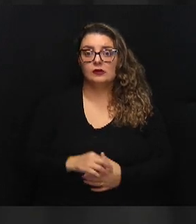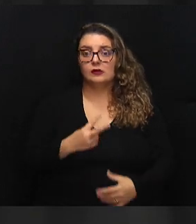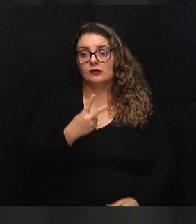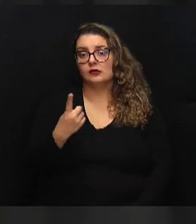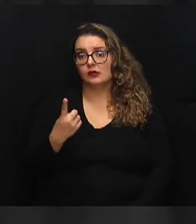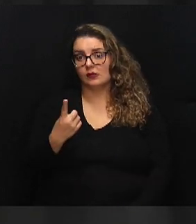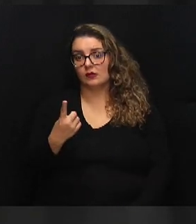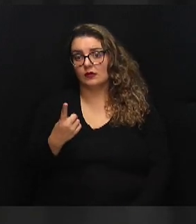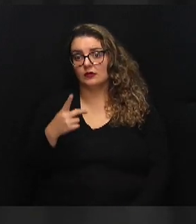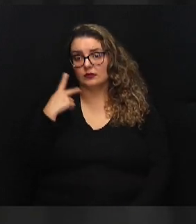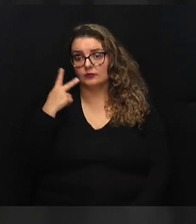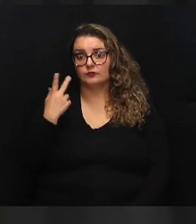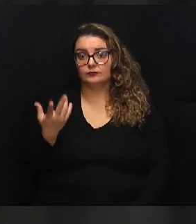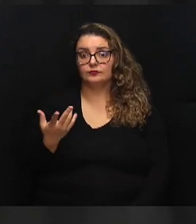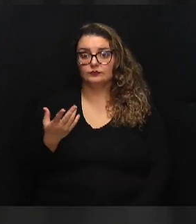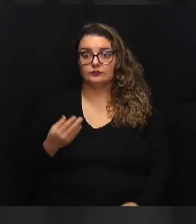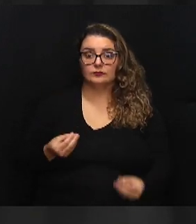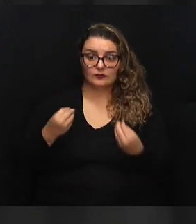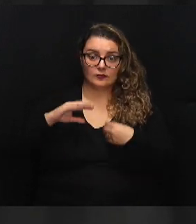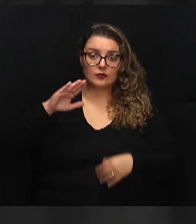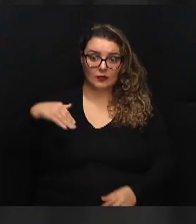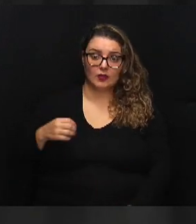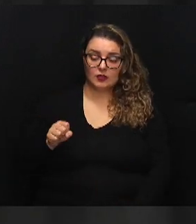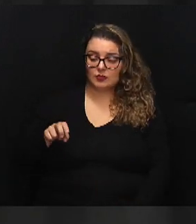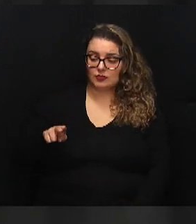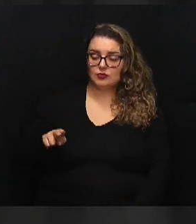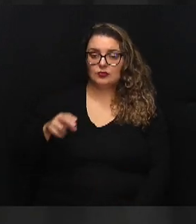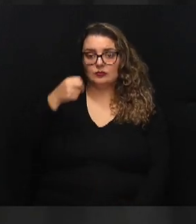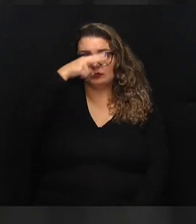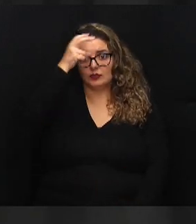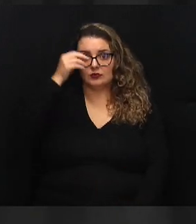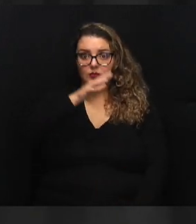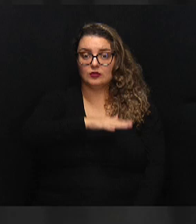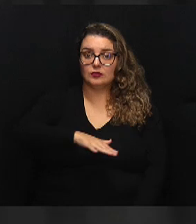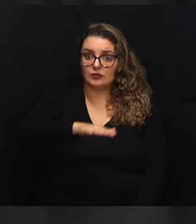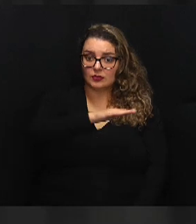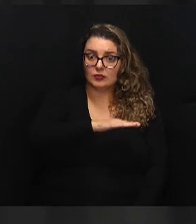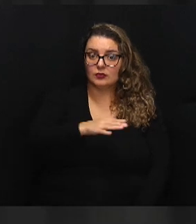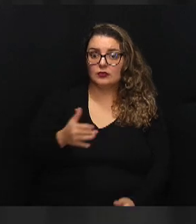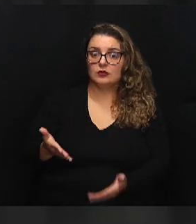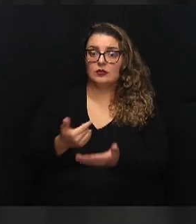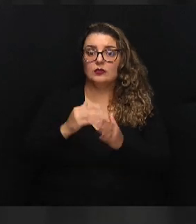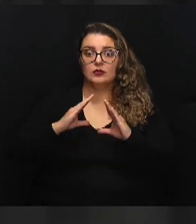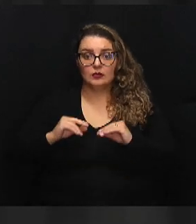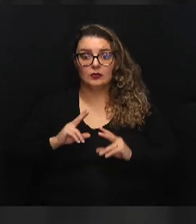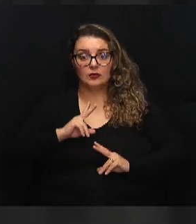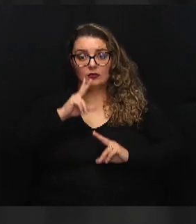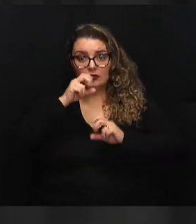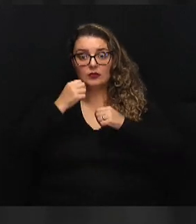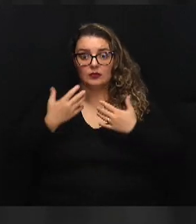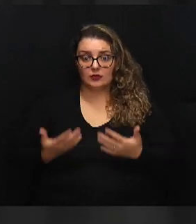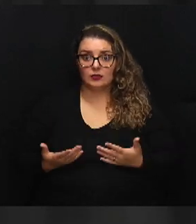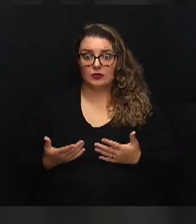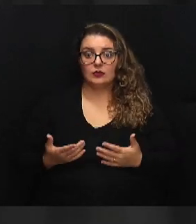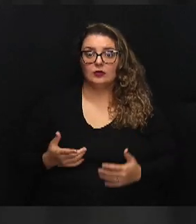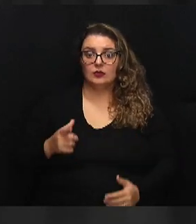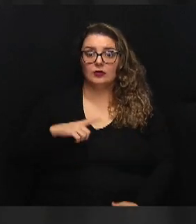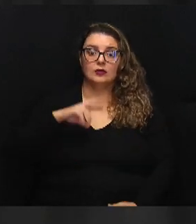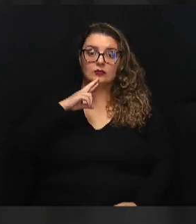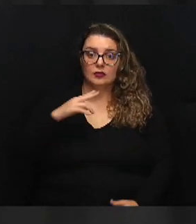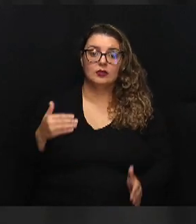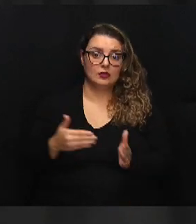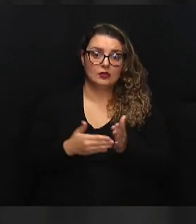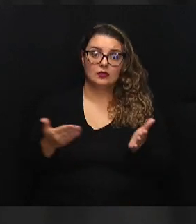vereadores, mas ele me deu a honra de ser subprefeito de um distrito que me acolheu fortemente e a gente tem correspondido até